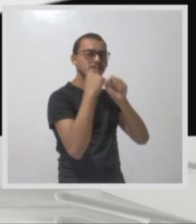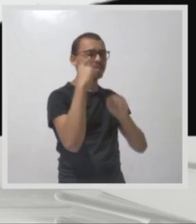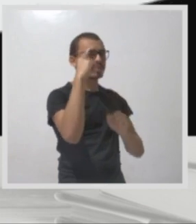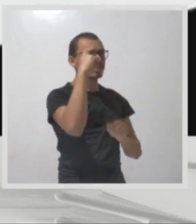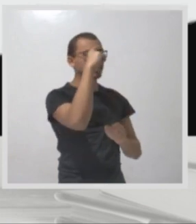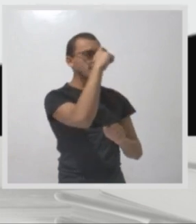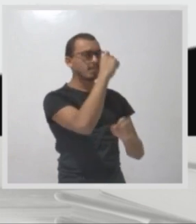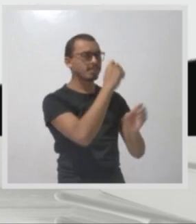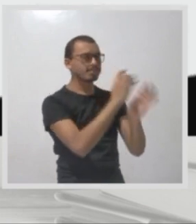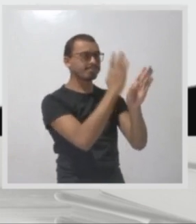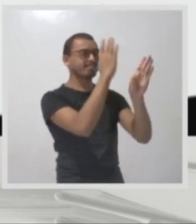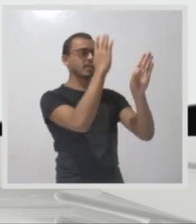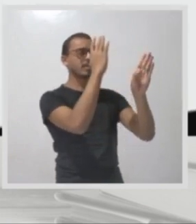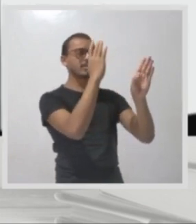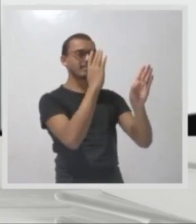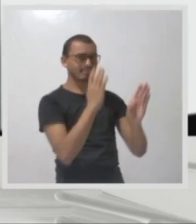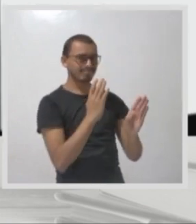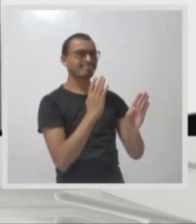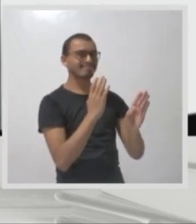difíceis de decifrar.